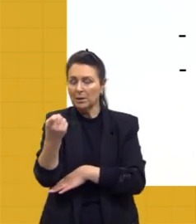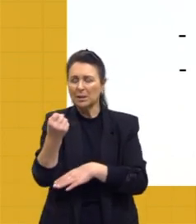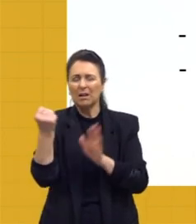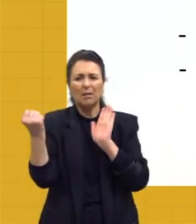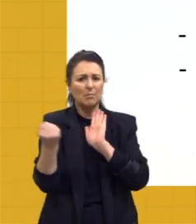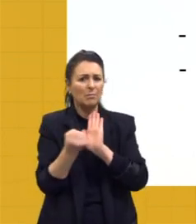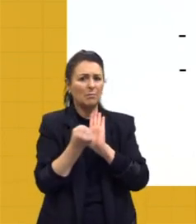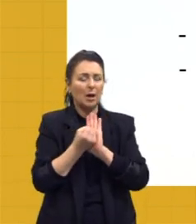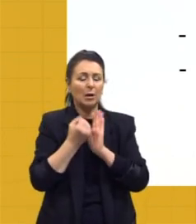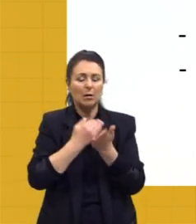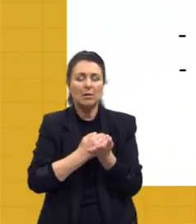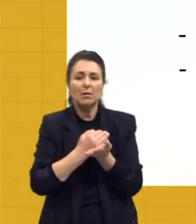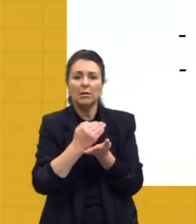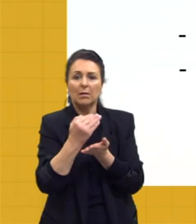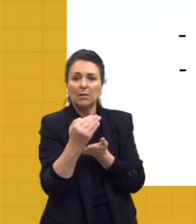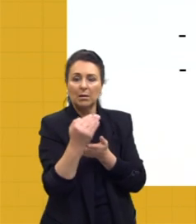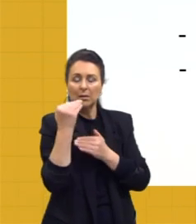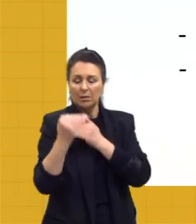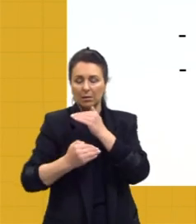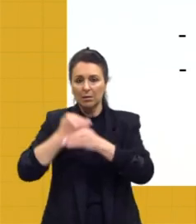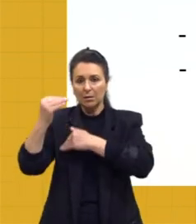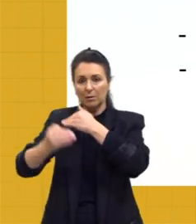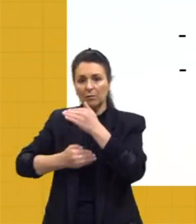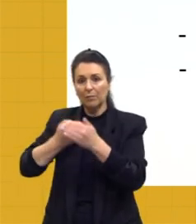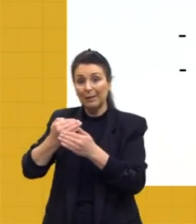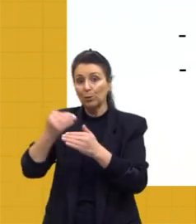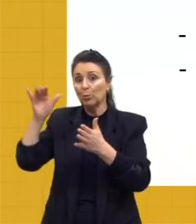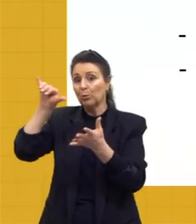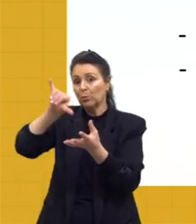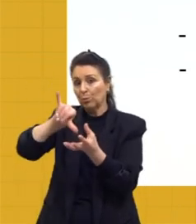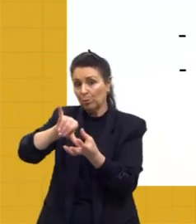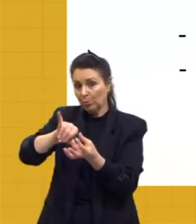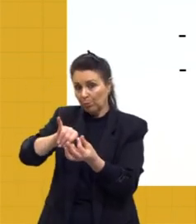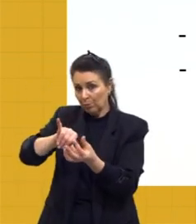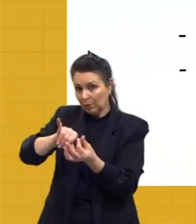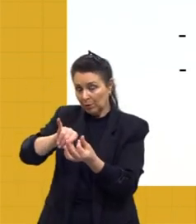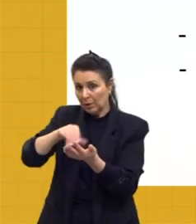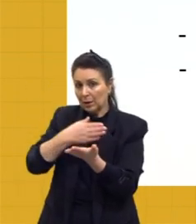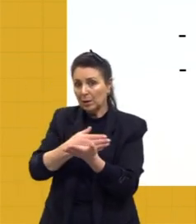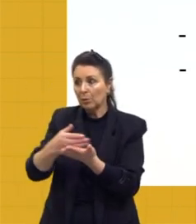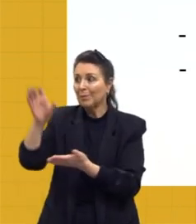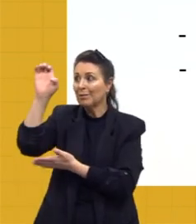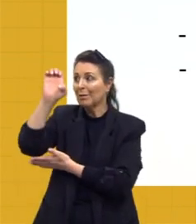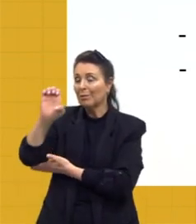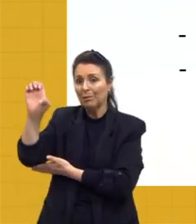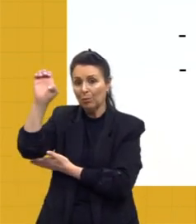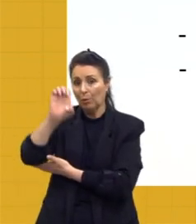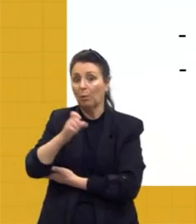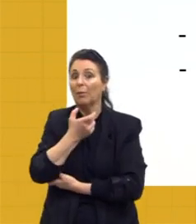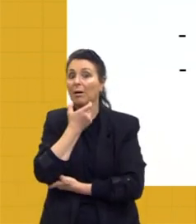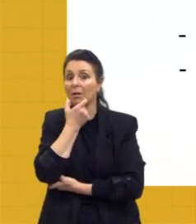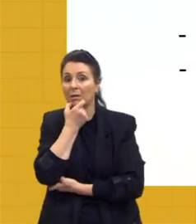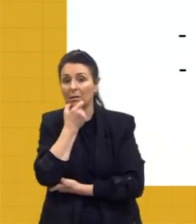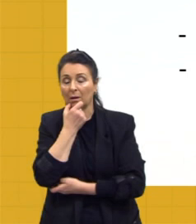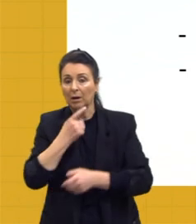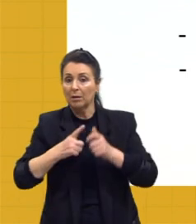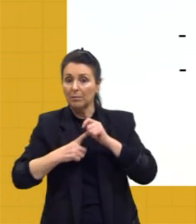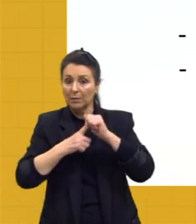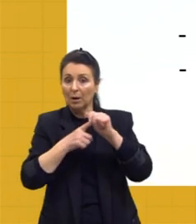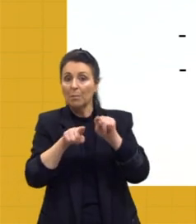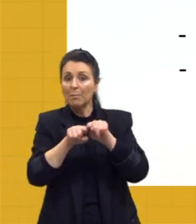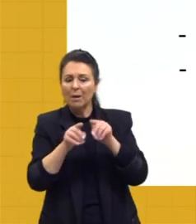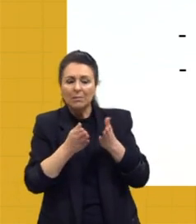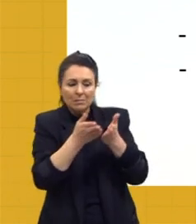marca o início do desenvolvimento do capitalismo é o capitalismo se inicia na Europa na Inglaterra mas as